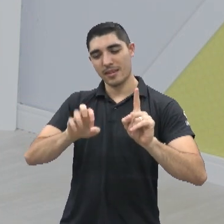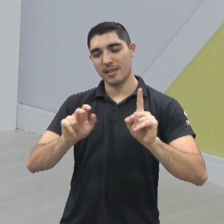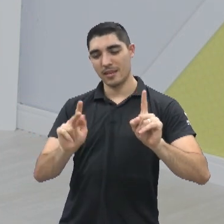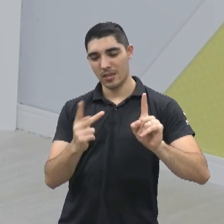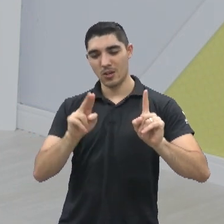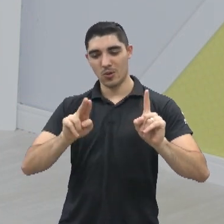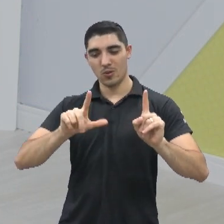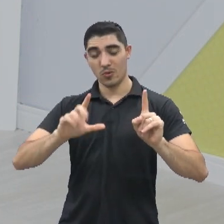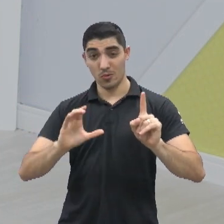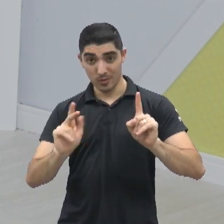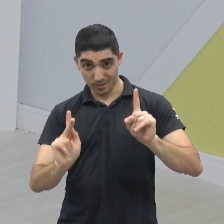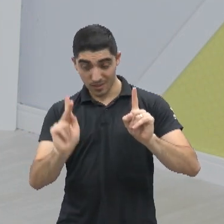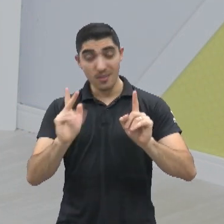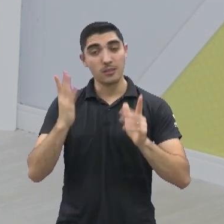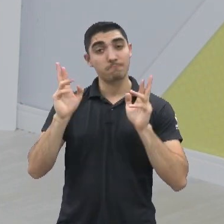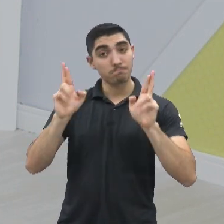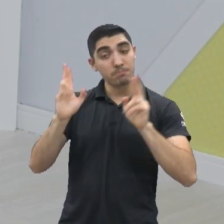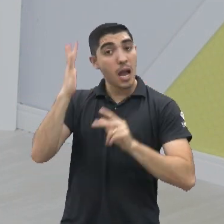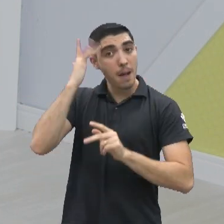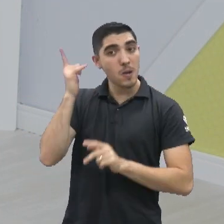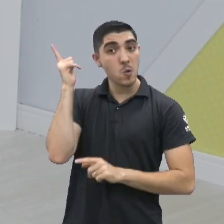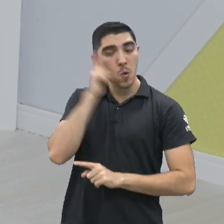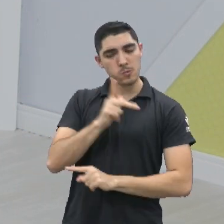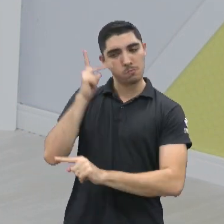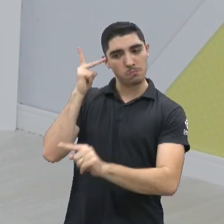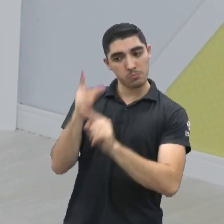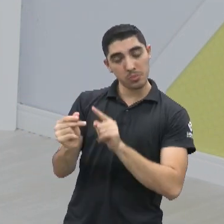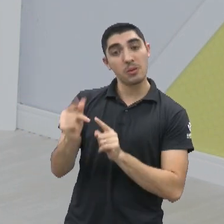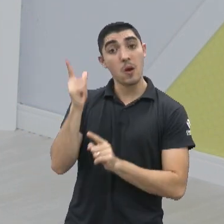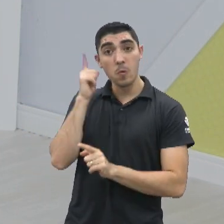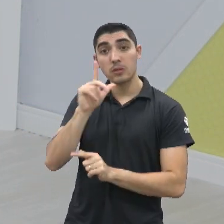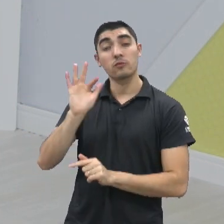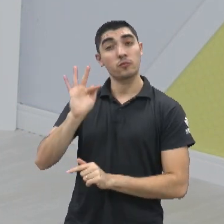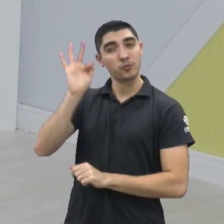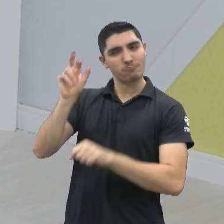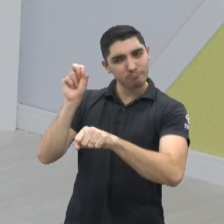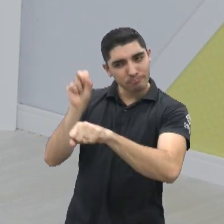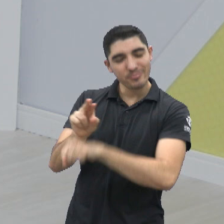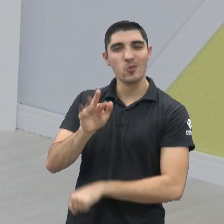você consiga a sua tão sonhada e esperada vaga no UFC.